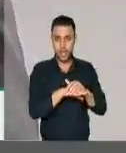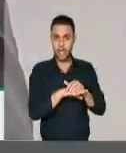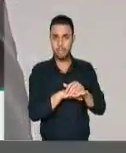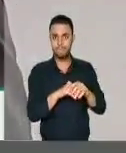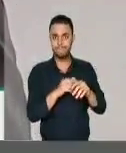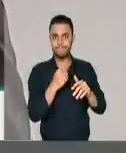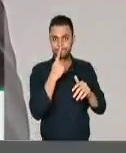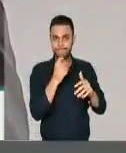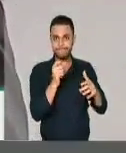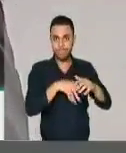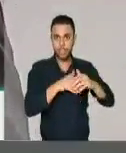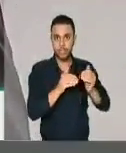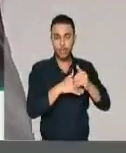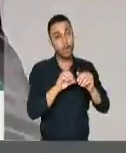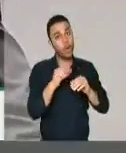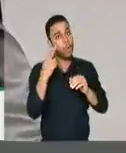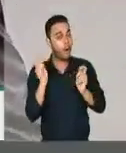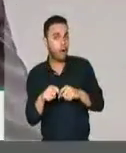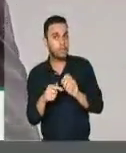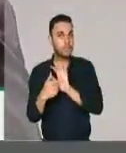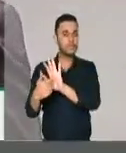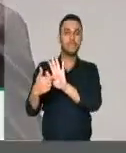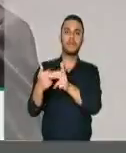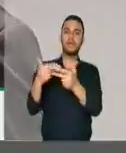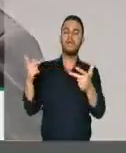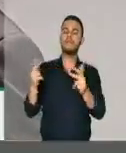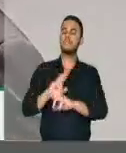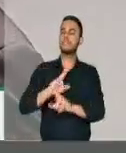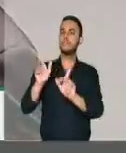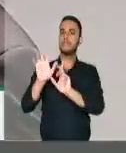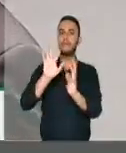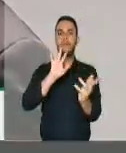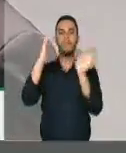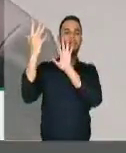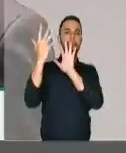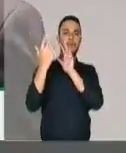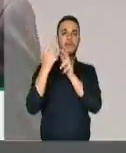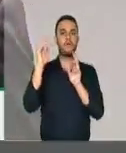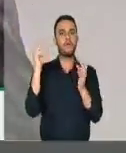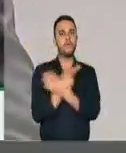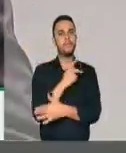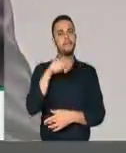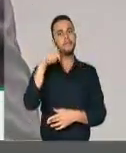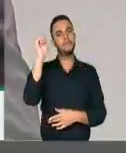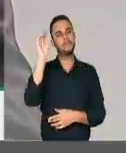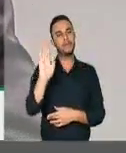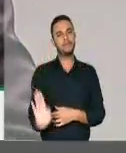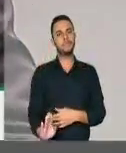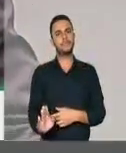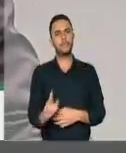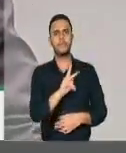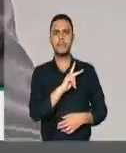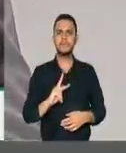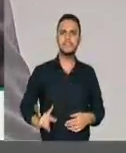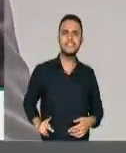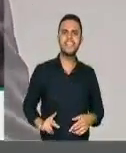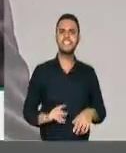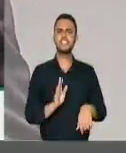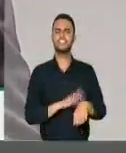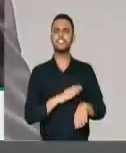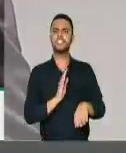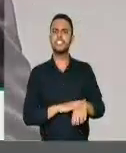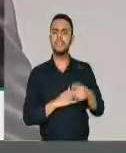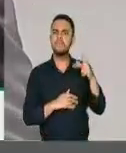papel relevante de cada um num fato inédito que acontece nessa República. Um presidente no exercício do